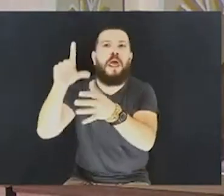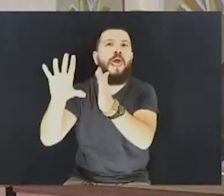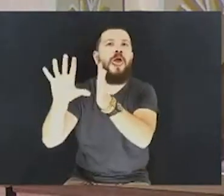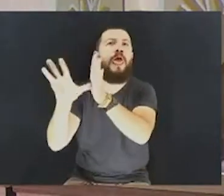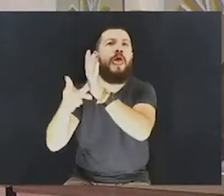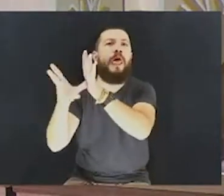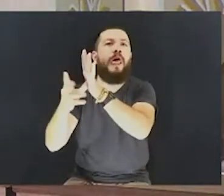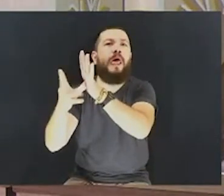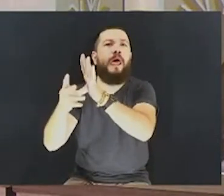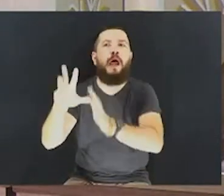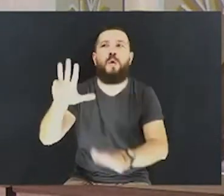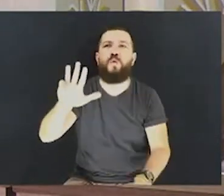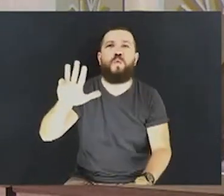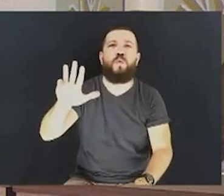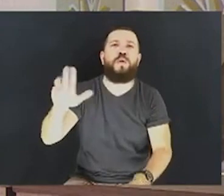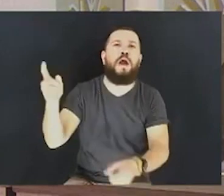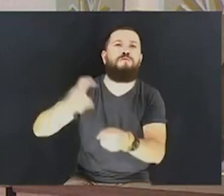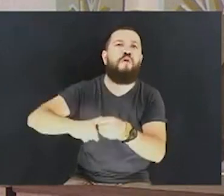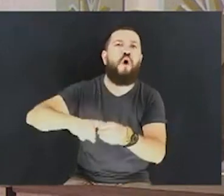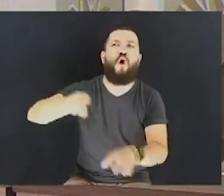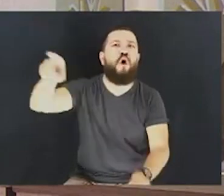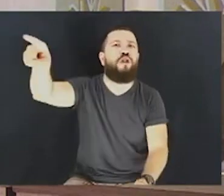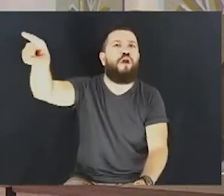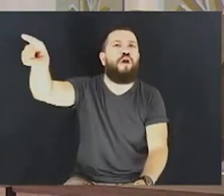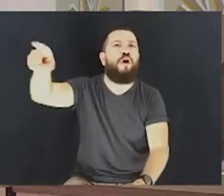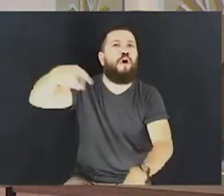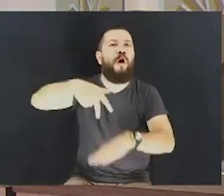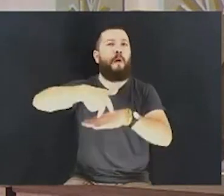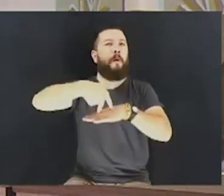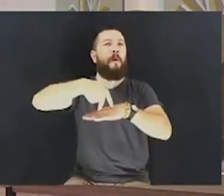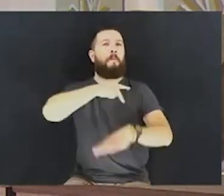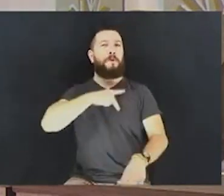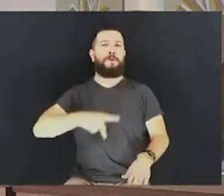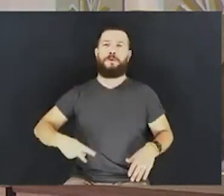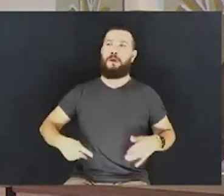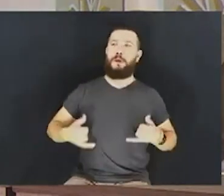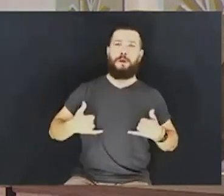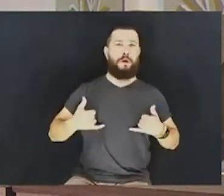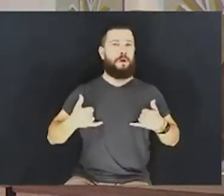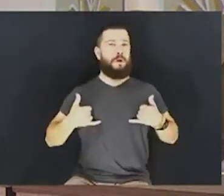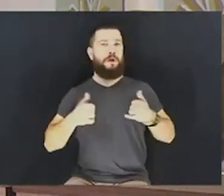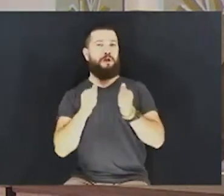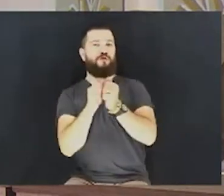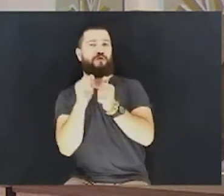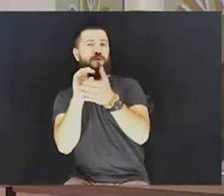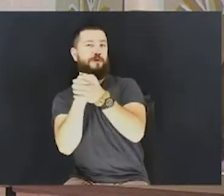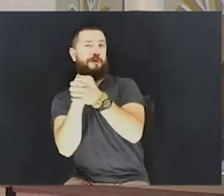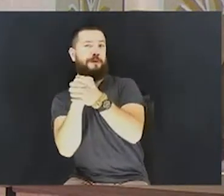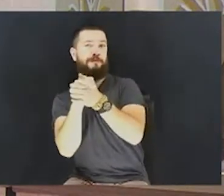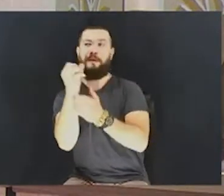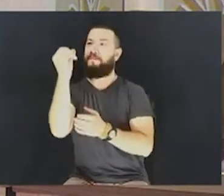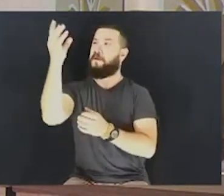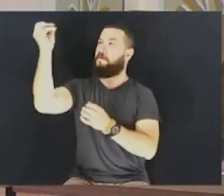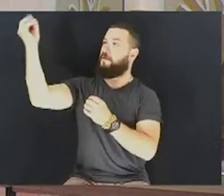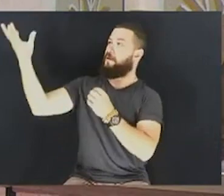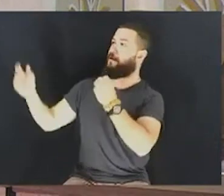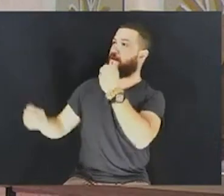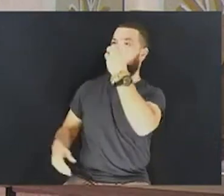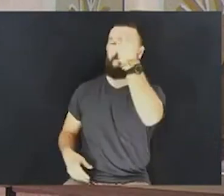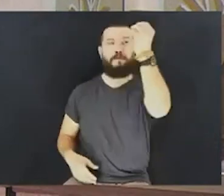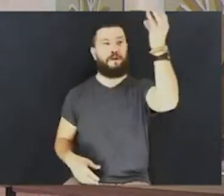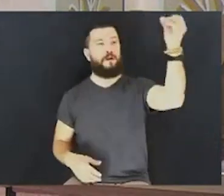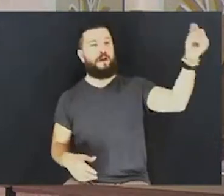a governar essa nação esbanja com a janja, viajando o mundo, enquanto isso faz